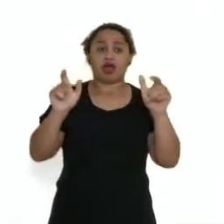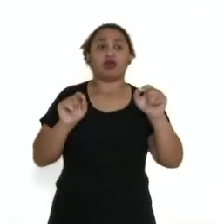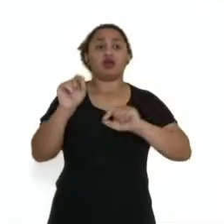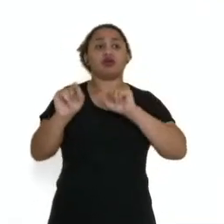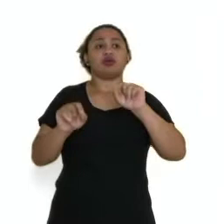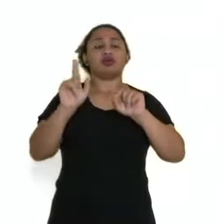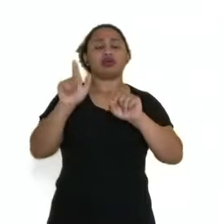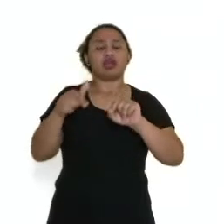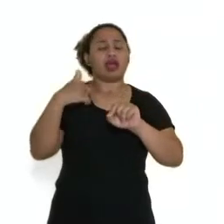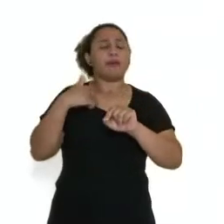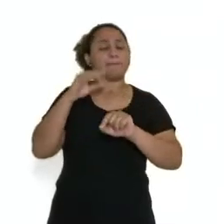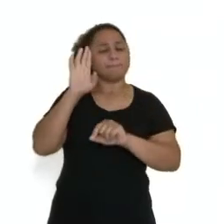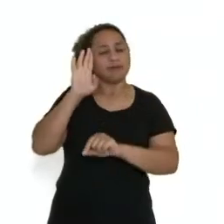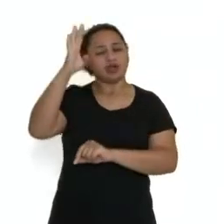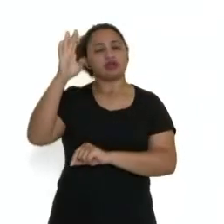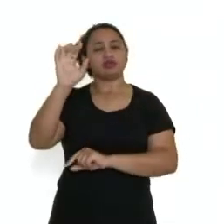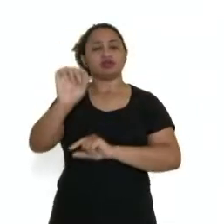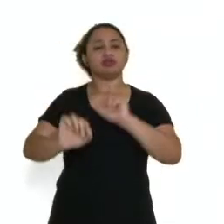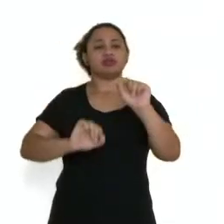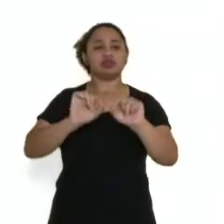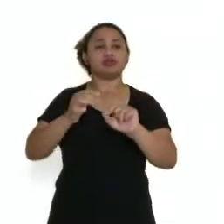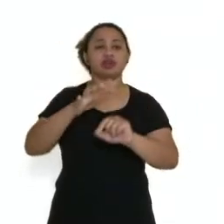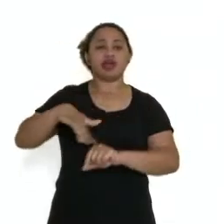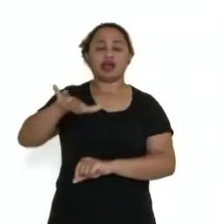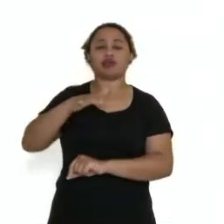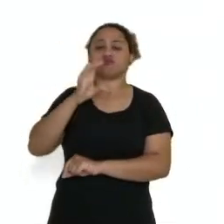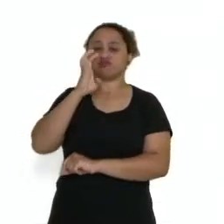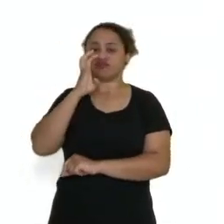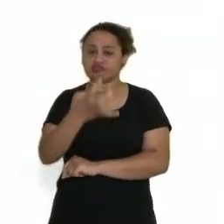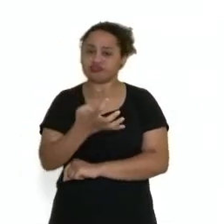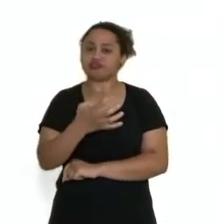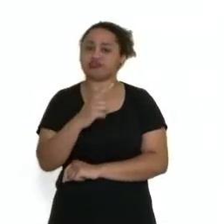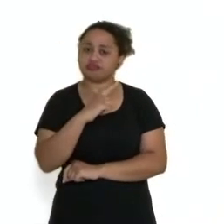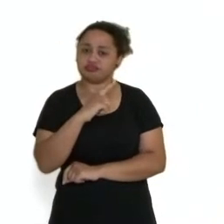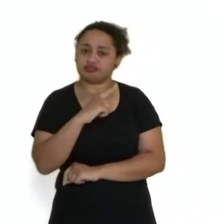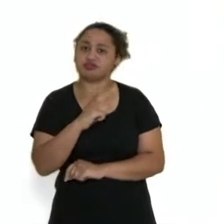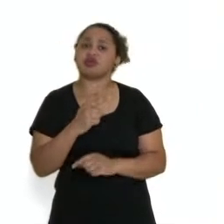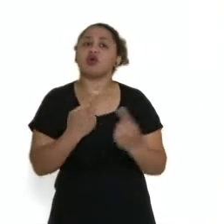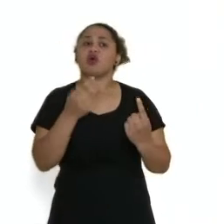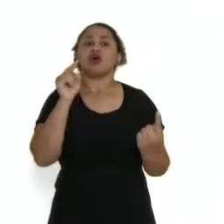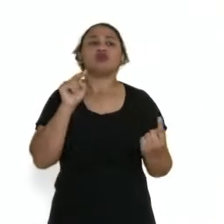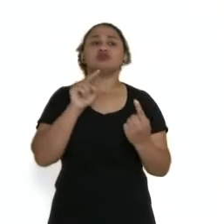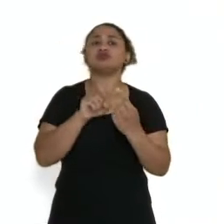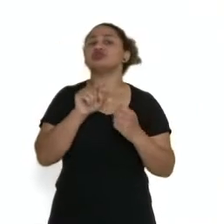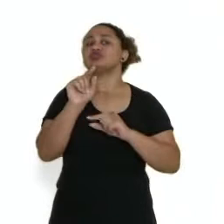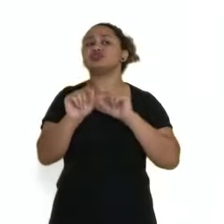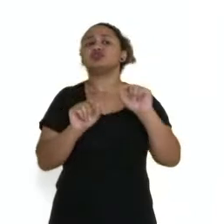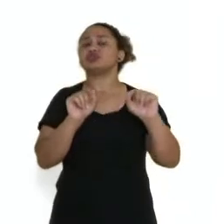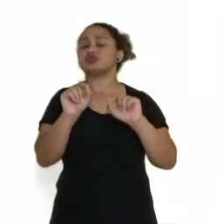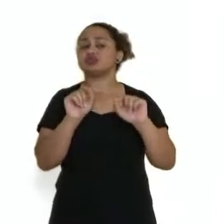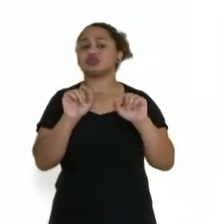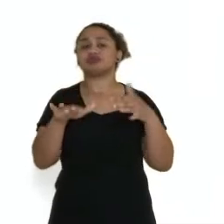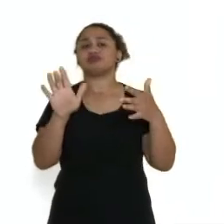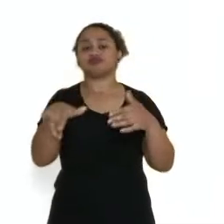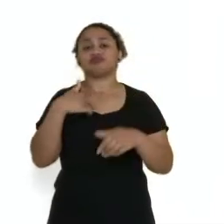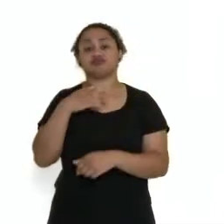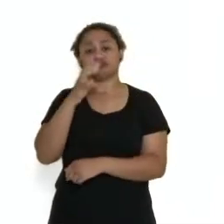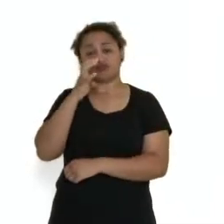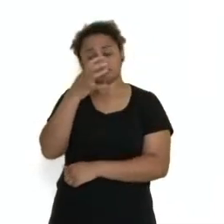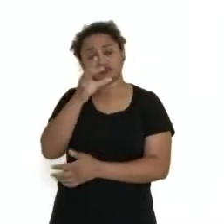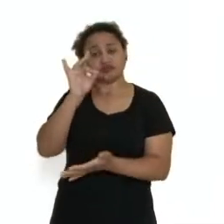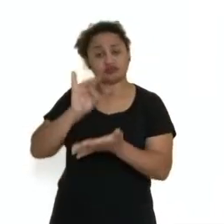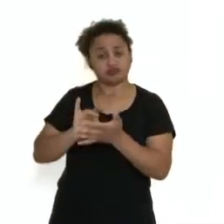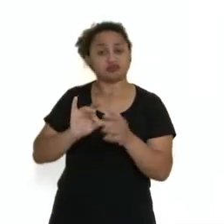maioria primordialmente no contexto das críticas? Qual é o objetivo desse humor? É a crítica mesmo,